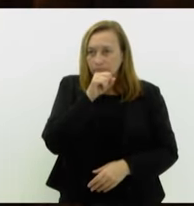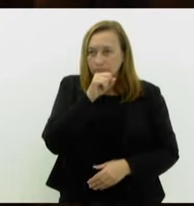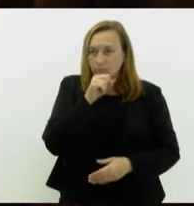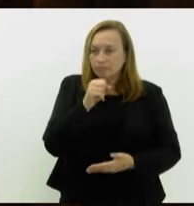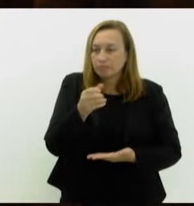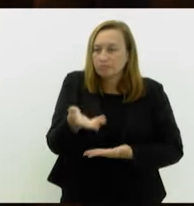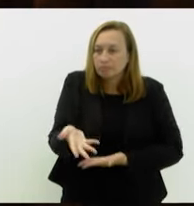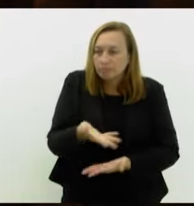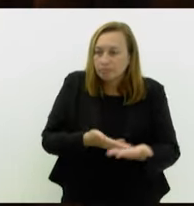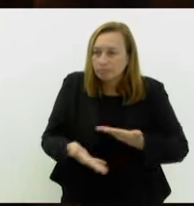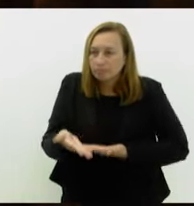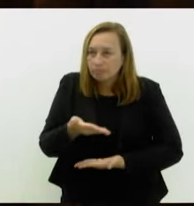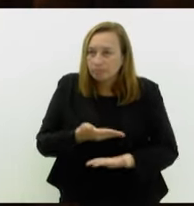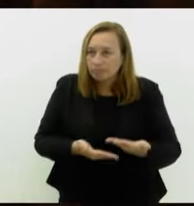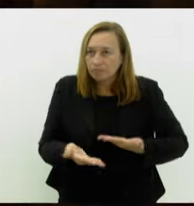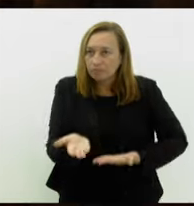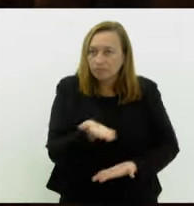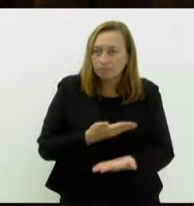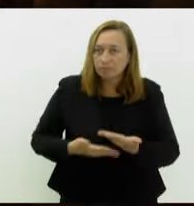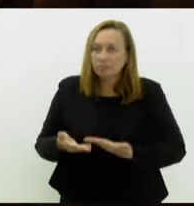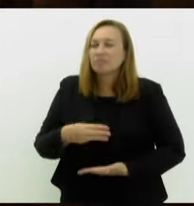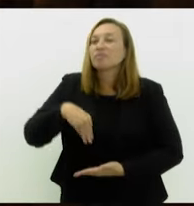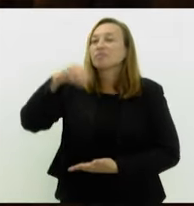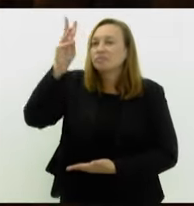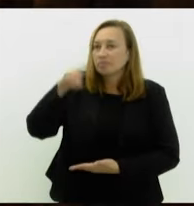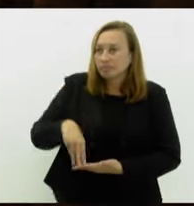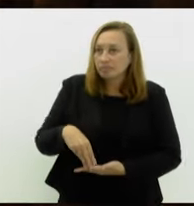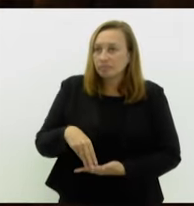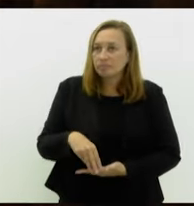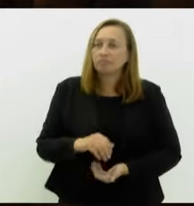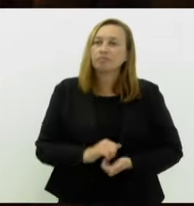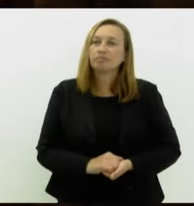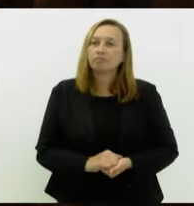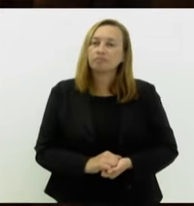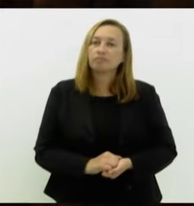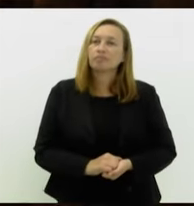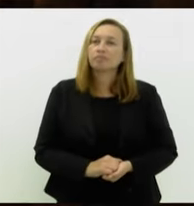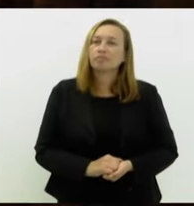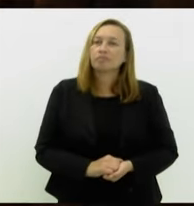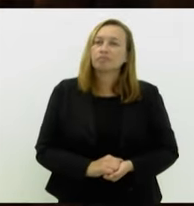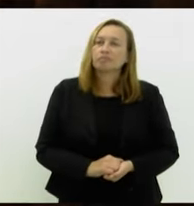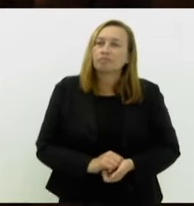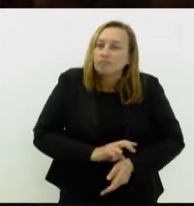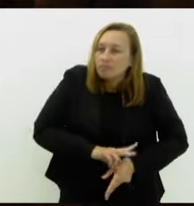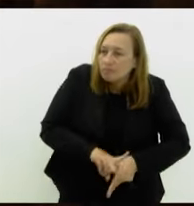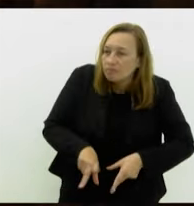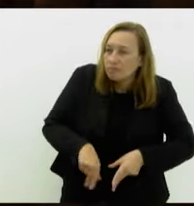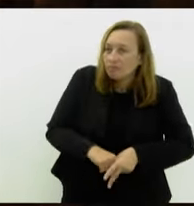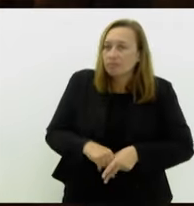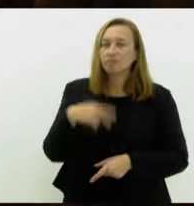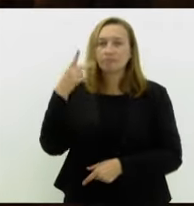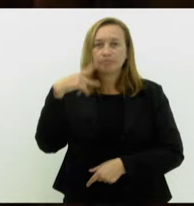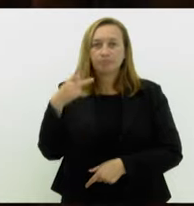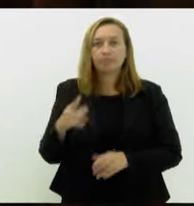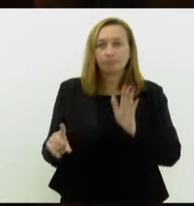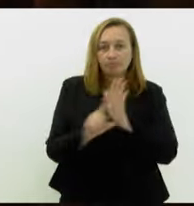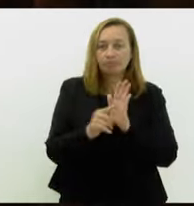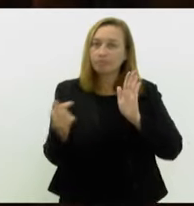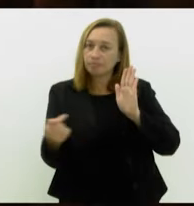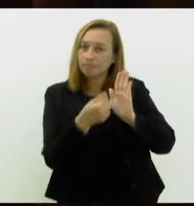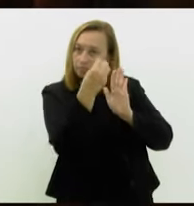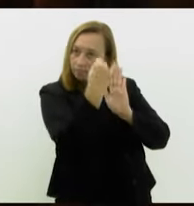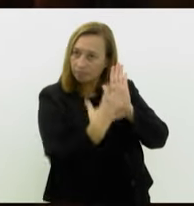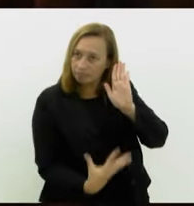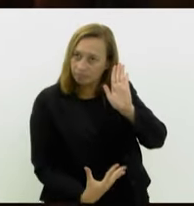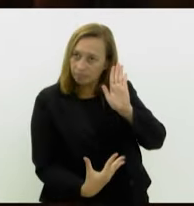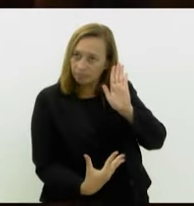para ela voltamos quem violar a política que diz a lei deve ser